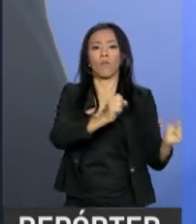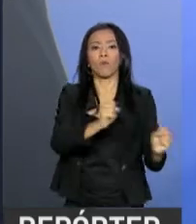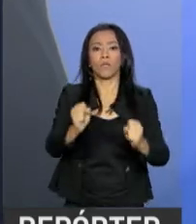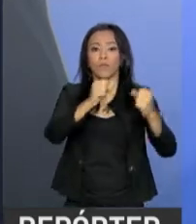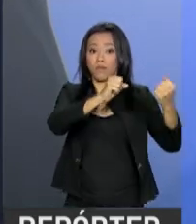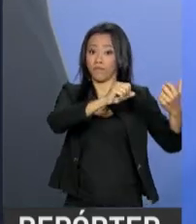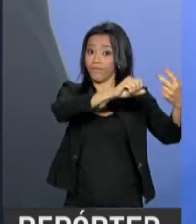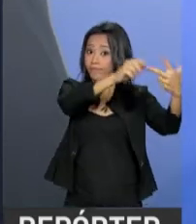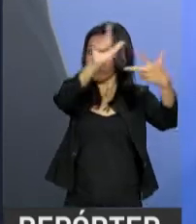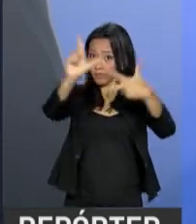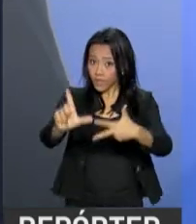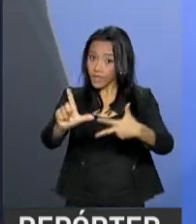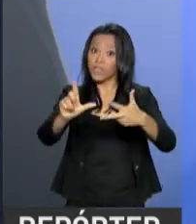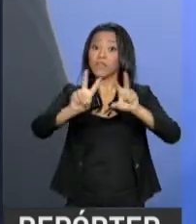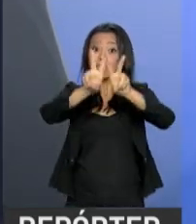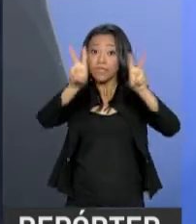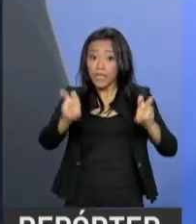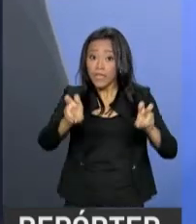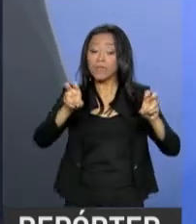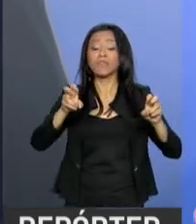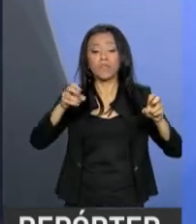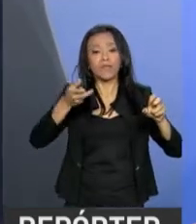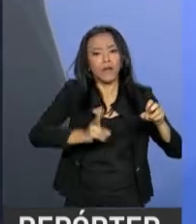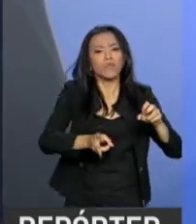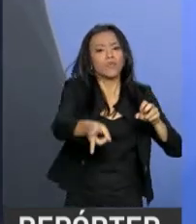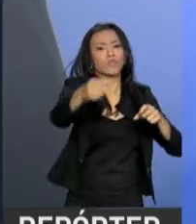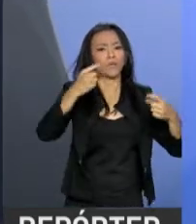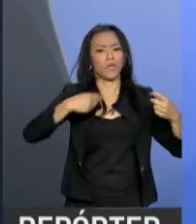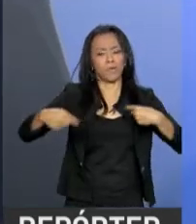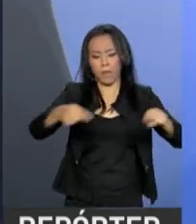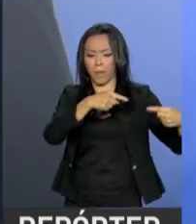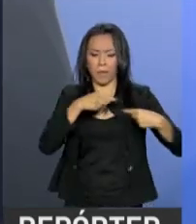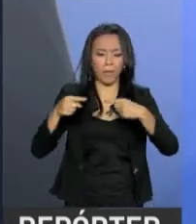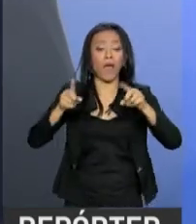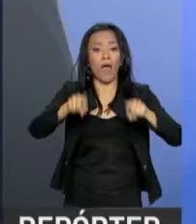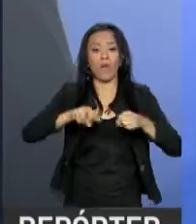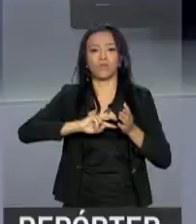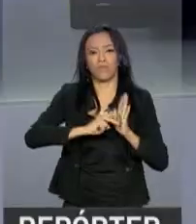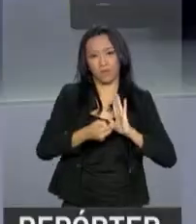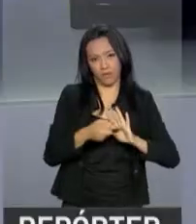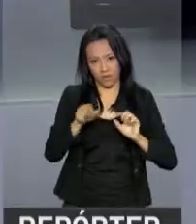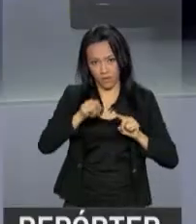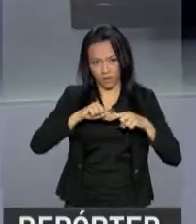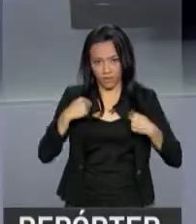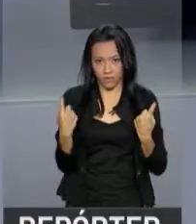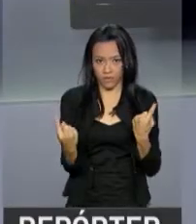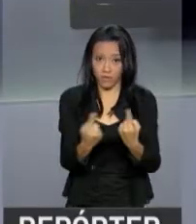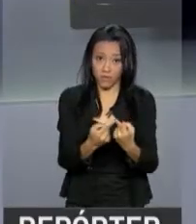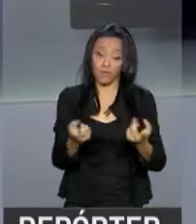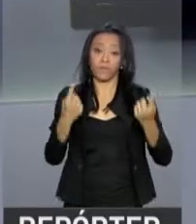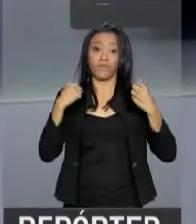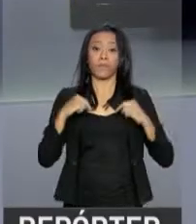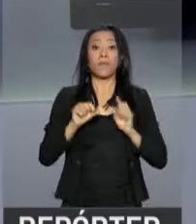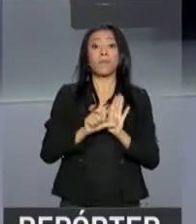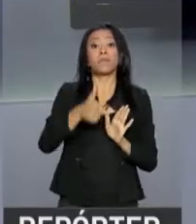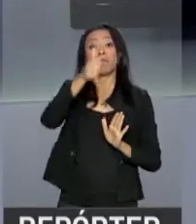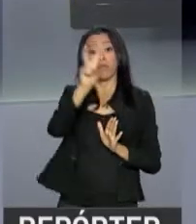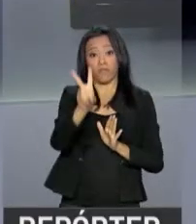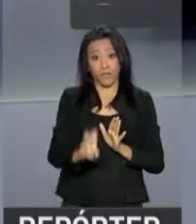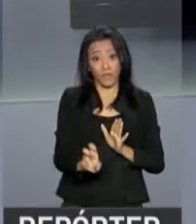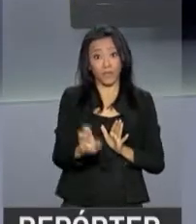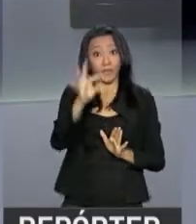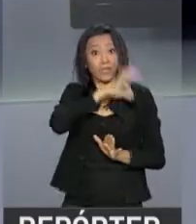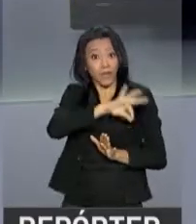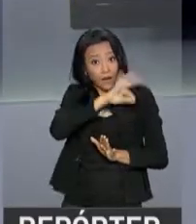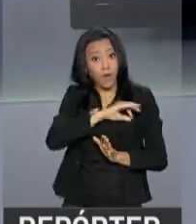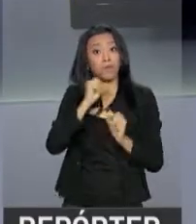importantes que estão em discussão então esse foi o sentido dessa linha e pela primeira vez o salário